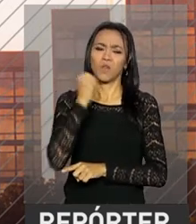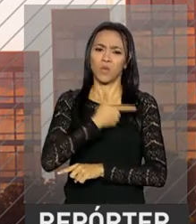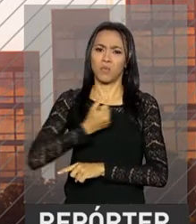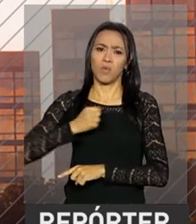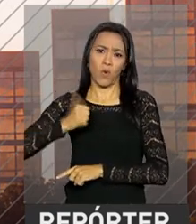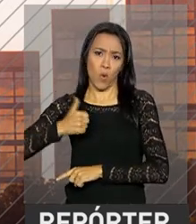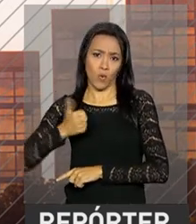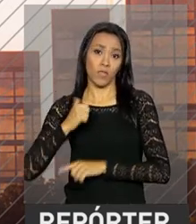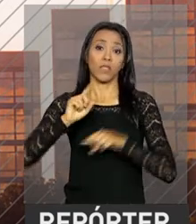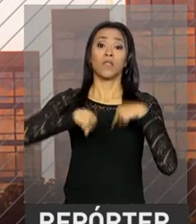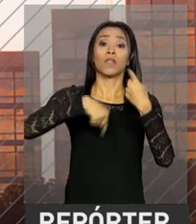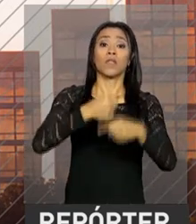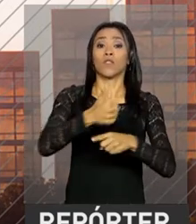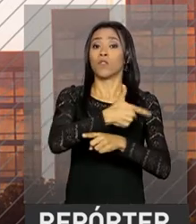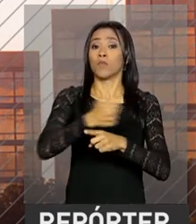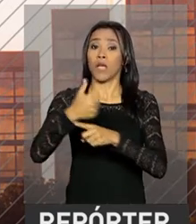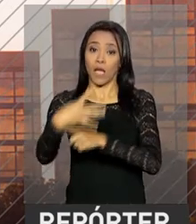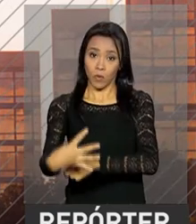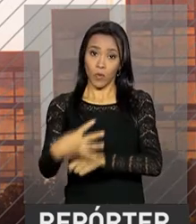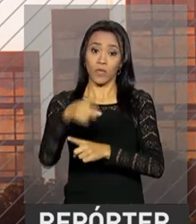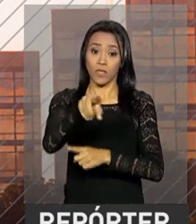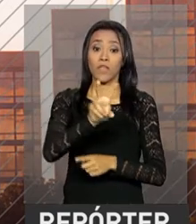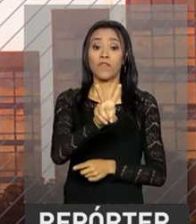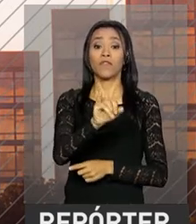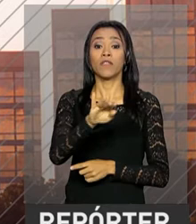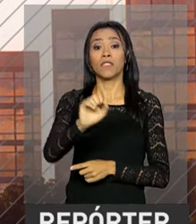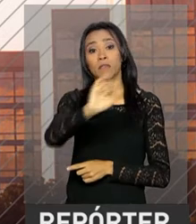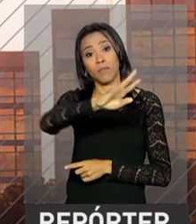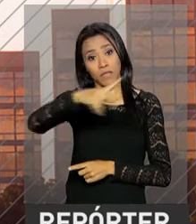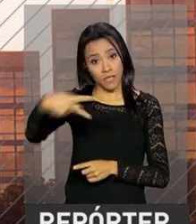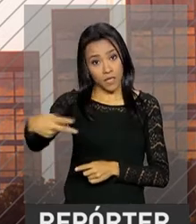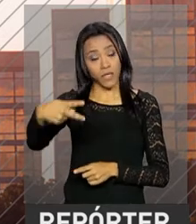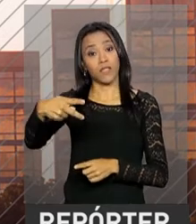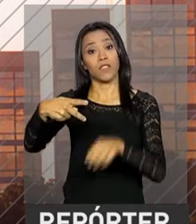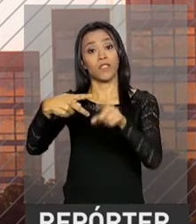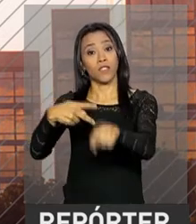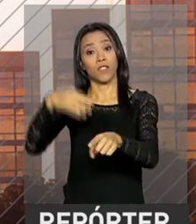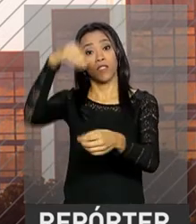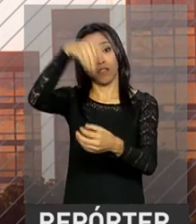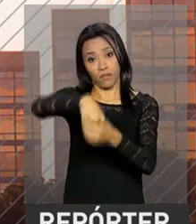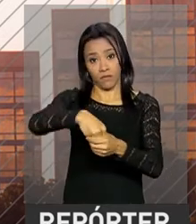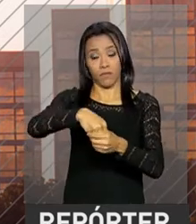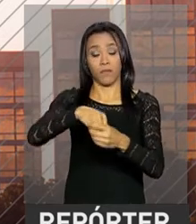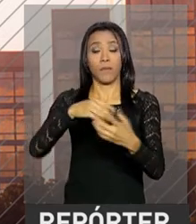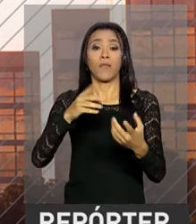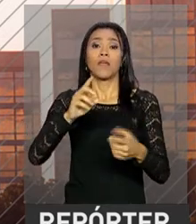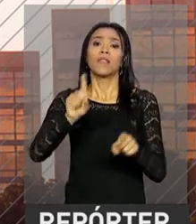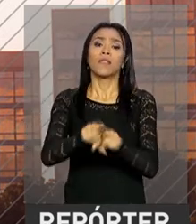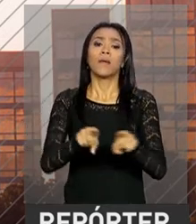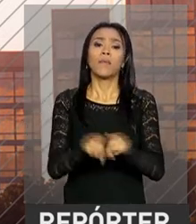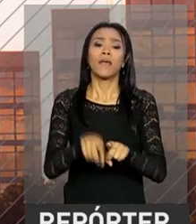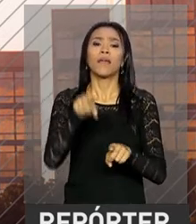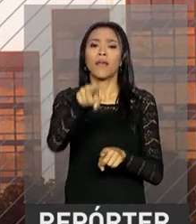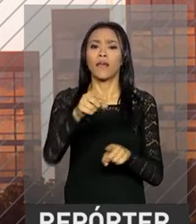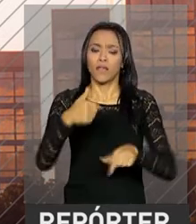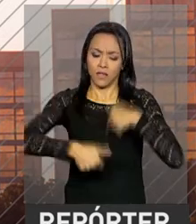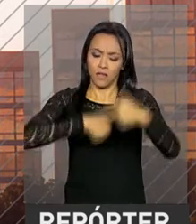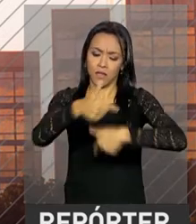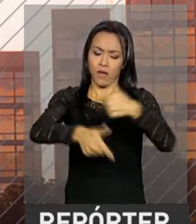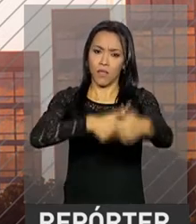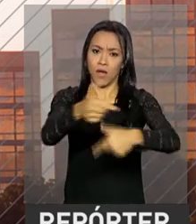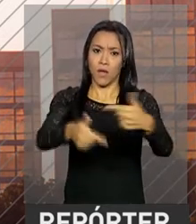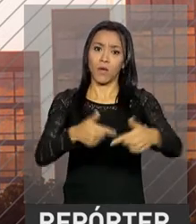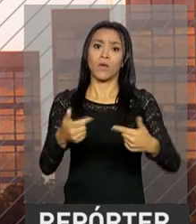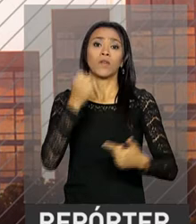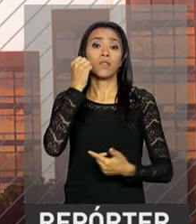de 2014 concorreu como vice presidente da república na chapa de aécio neves além de ter exercido mandatos